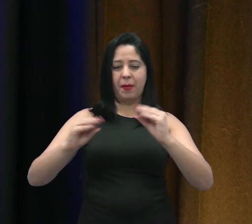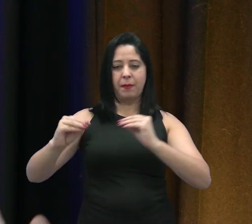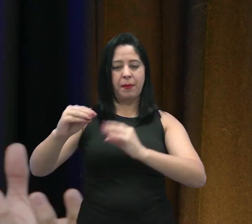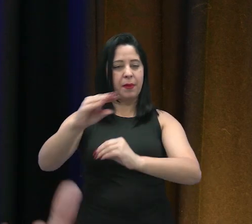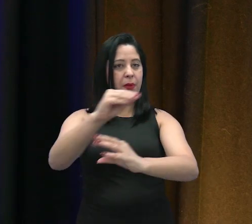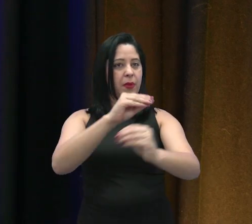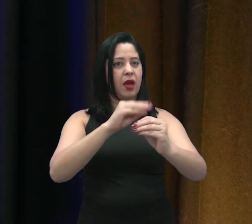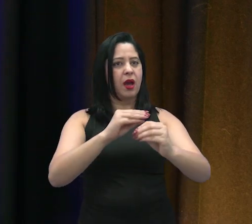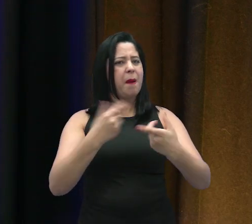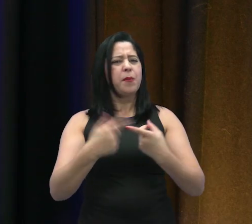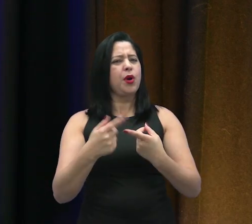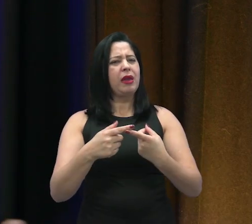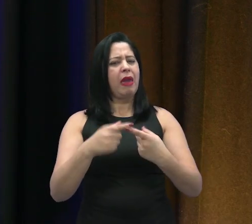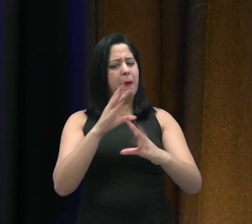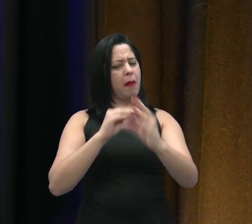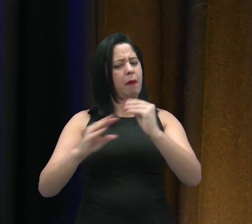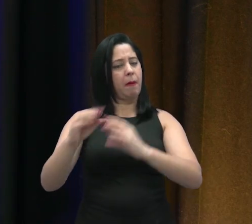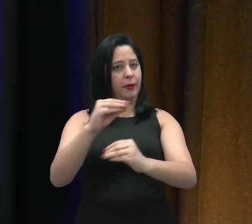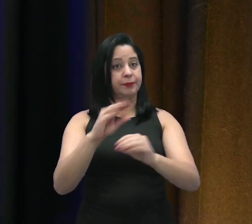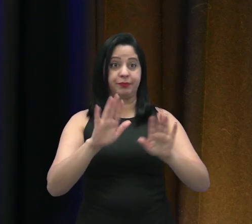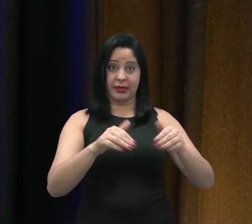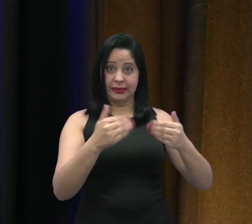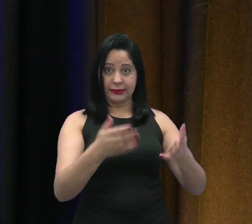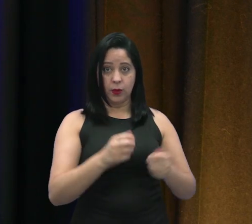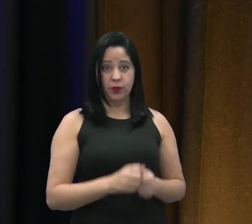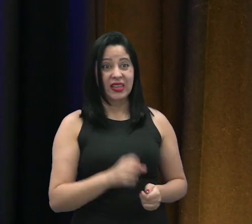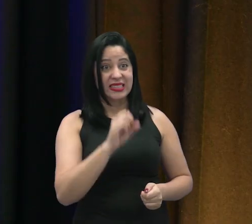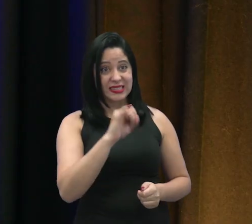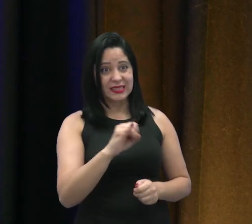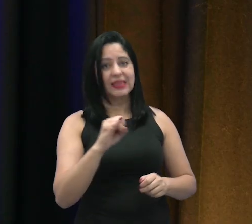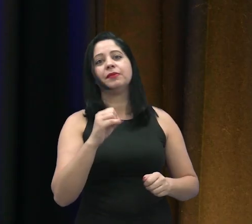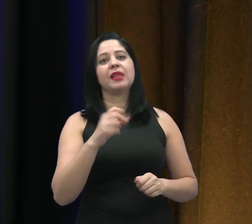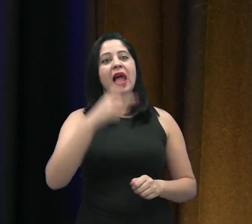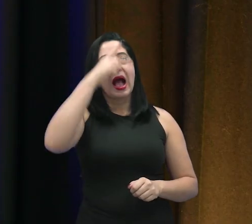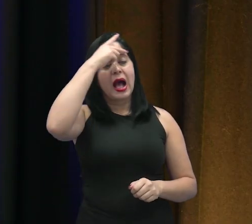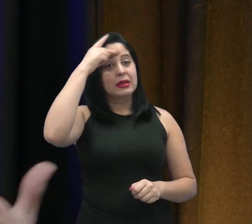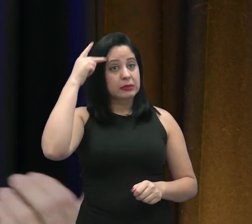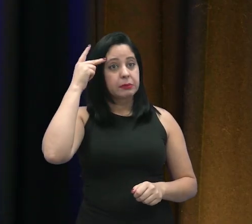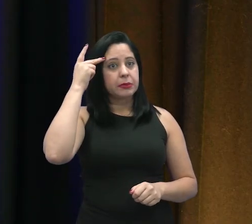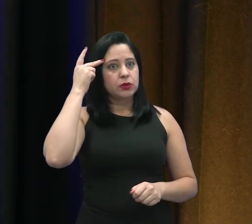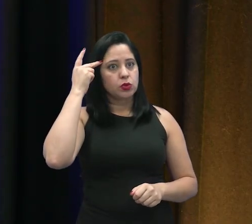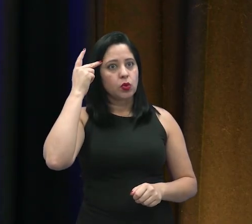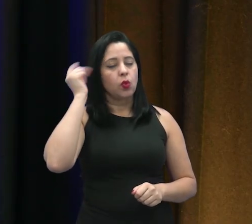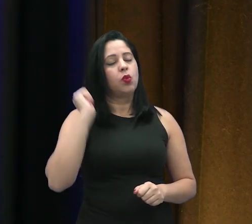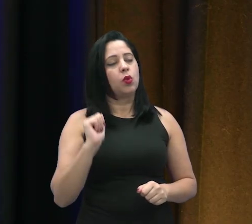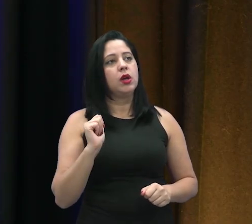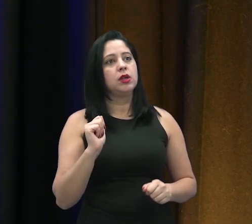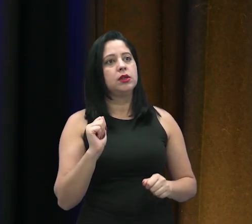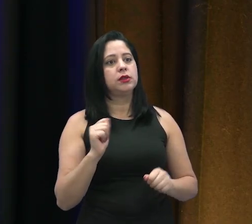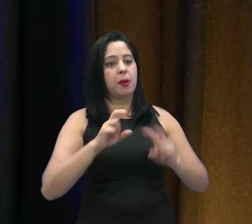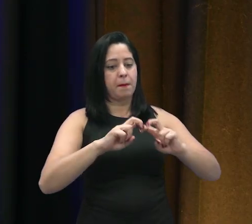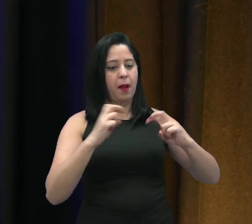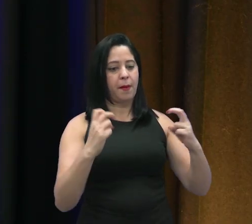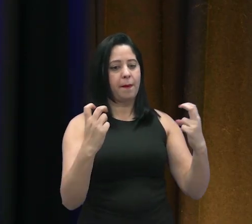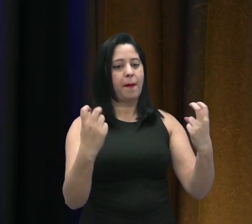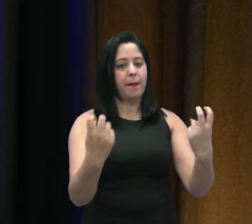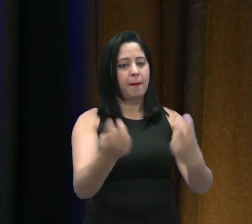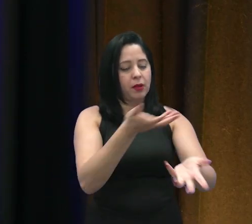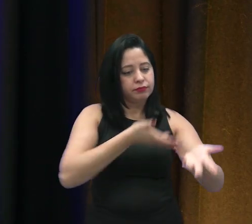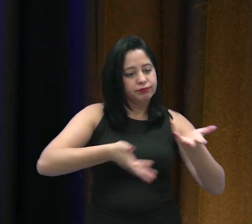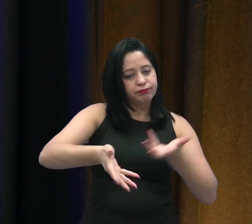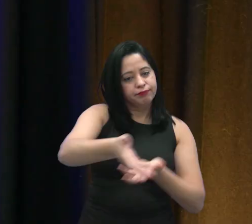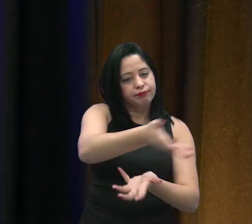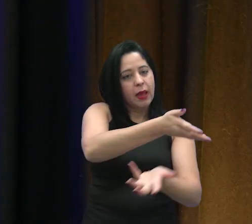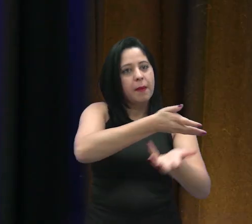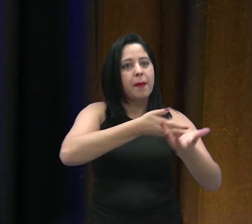conversa. Para que serve a roda de conversa? Quando a população ouve sobre roda de conversa, é algo simples, mas é aquele momento que